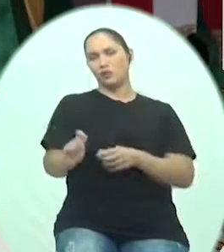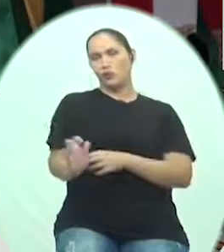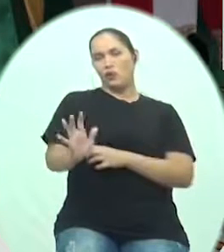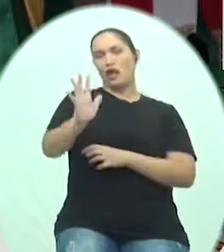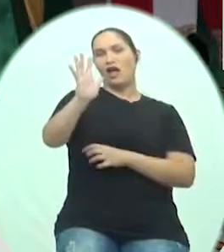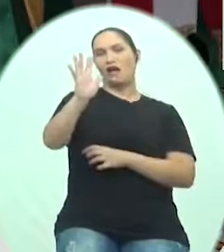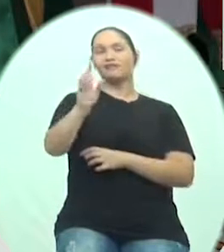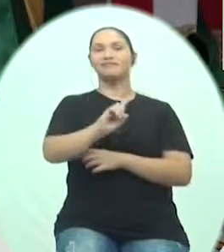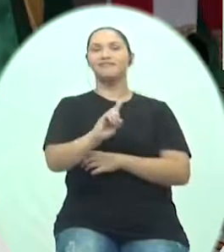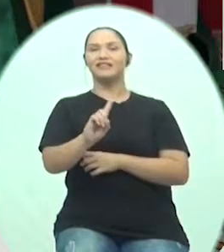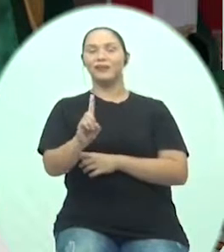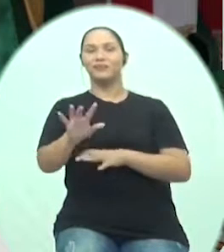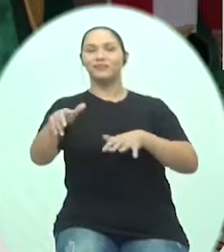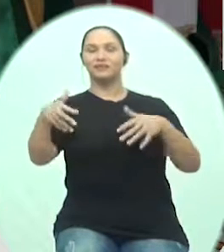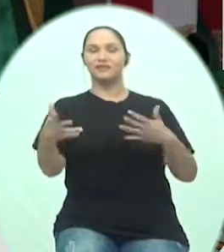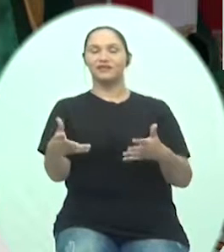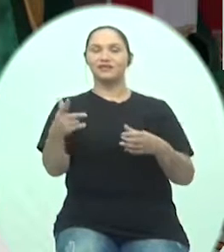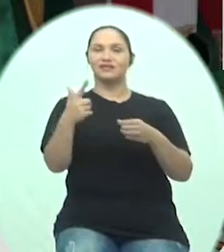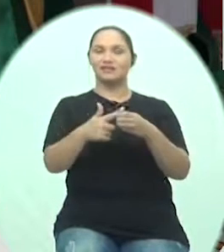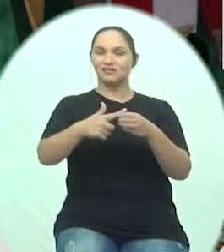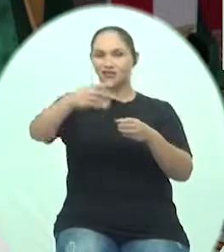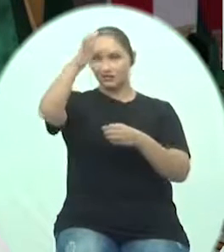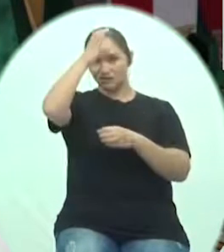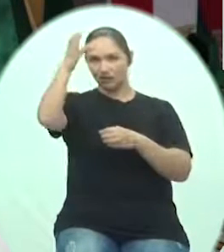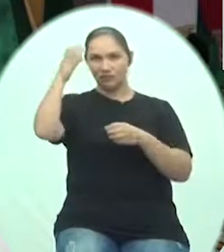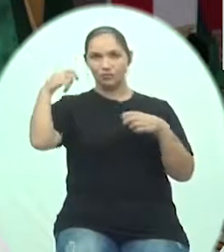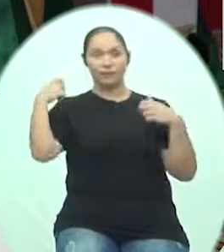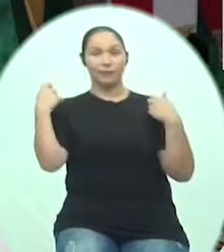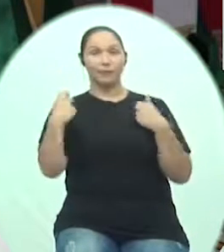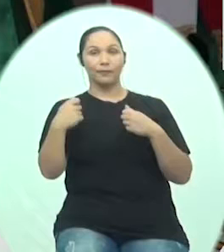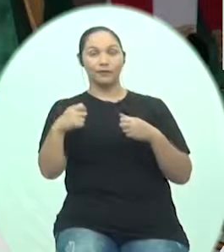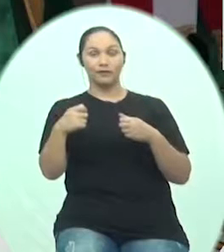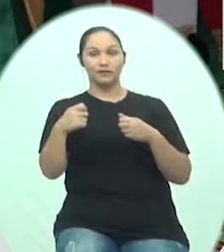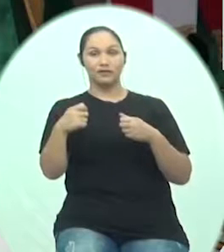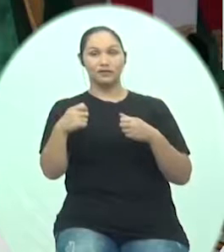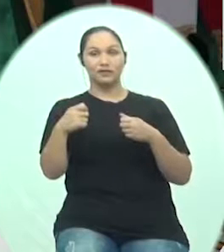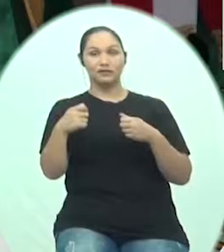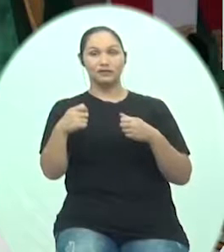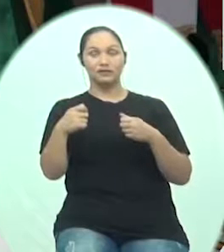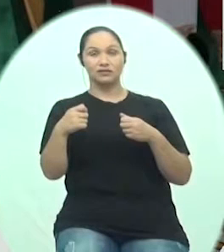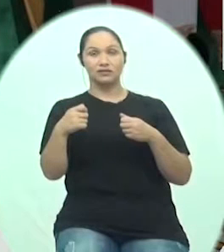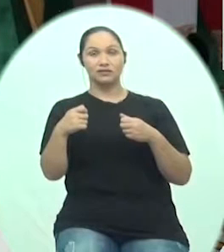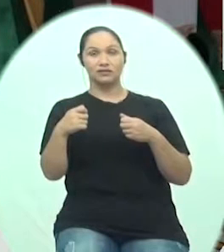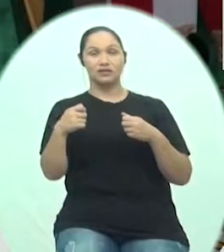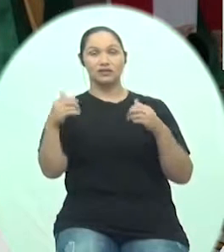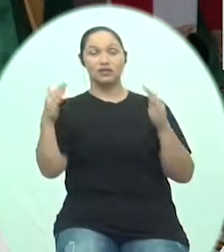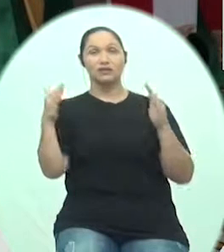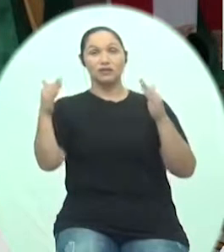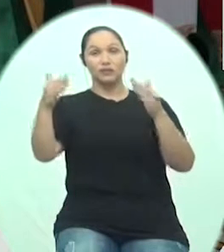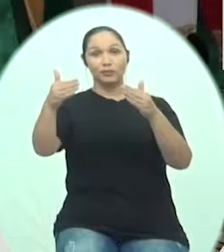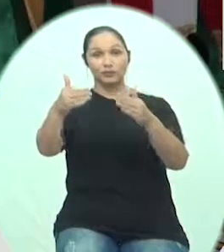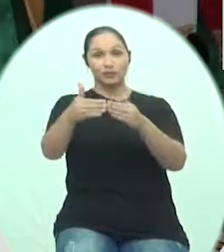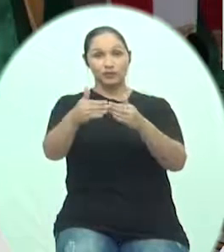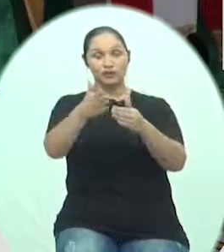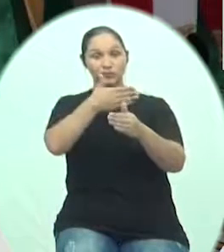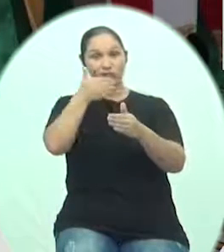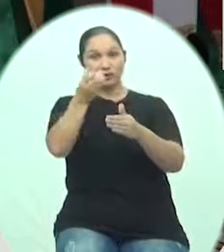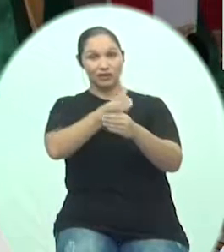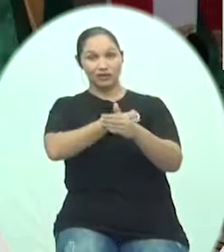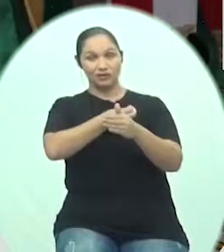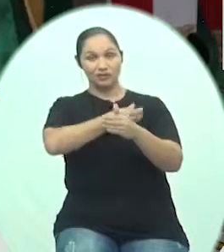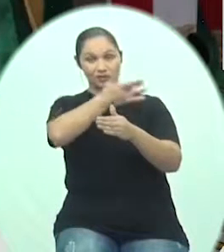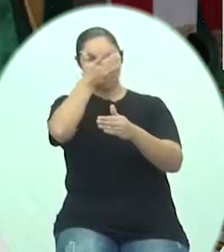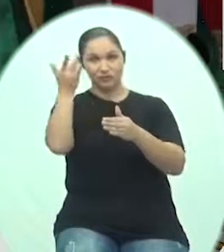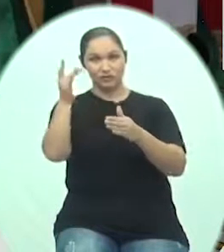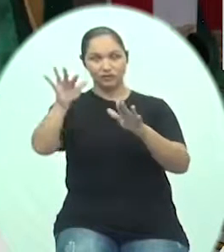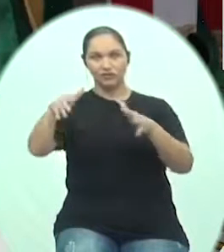disso então Crisma tem que começar a pensar um pouco mais no cidadão e é um movimento respeitável vocês